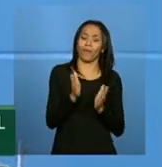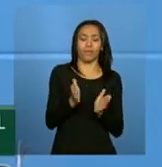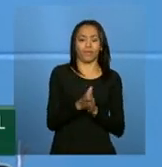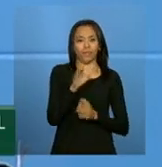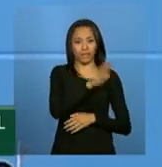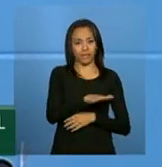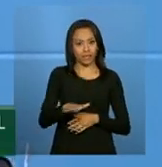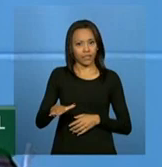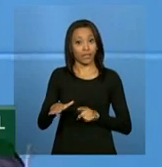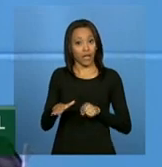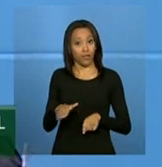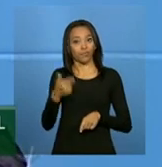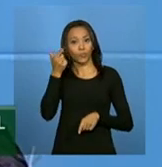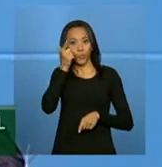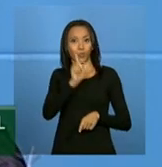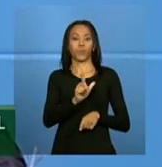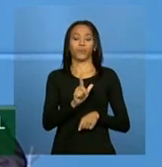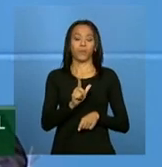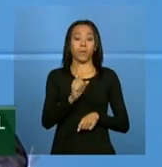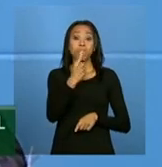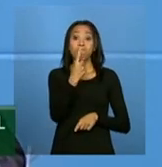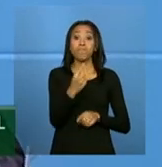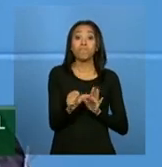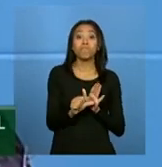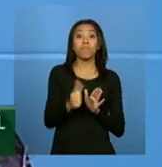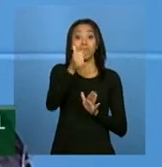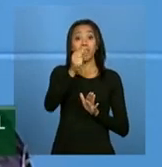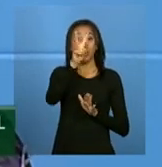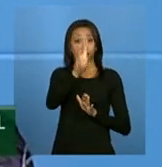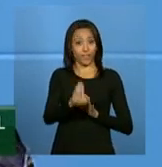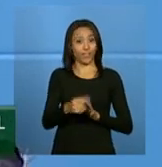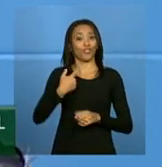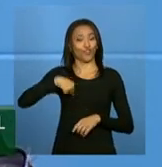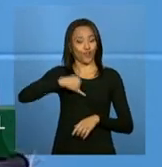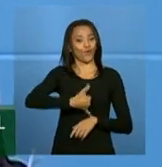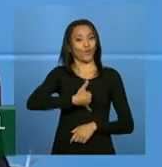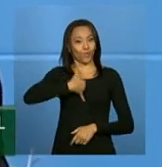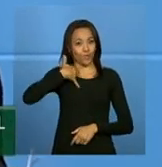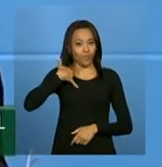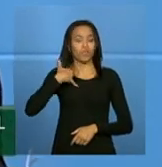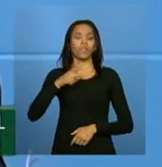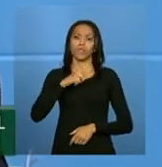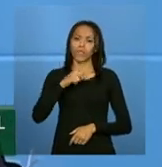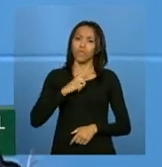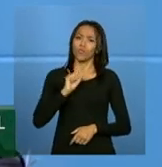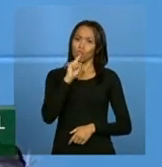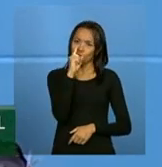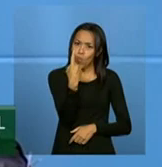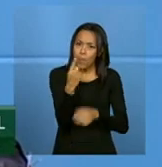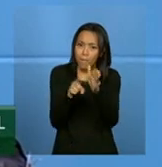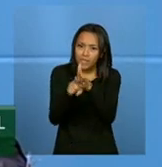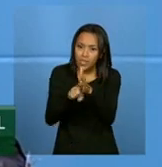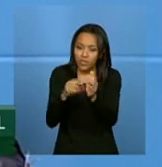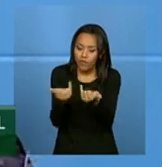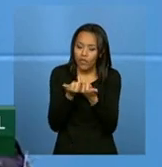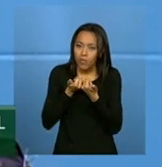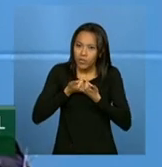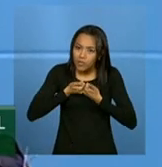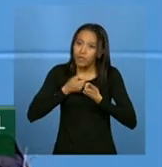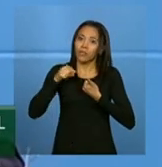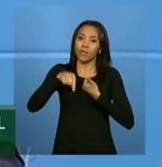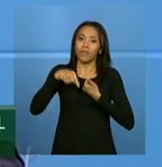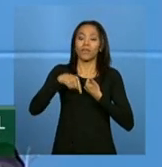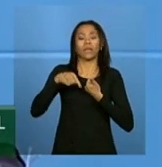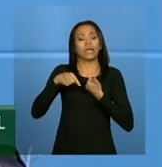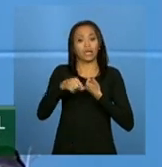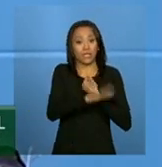um desses territórios. É a primeira vez que nós podemos nos orgulhar de dizer que nós temos um indicador entre crianças pobres, um